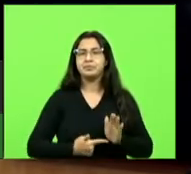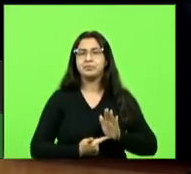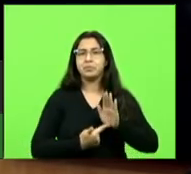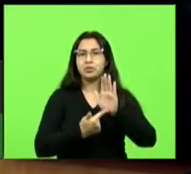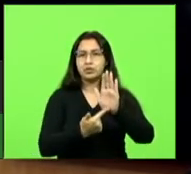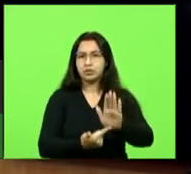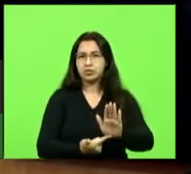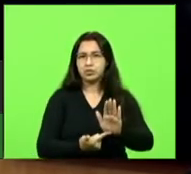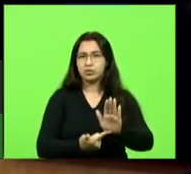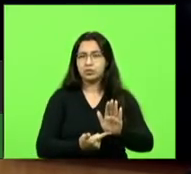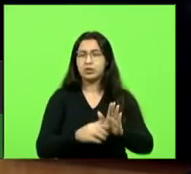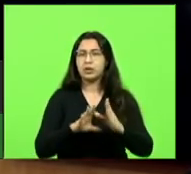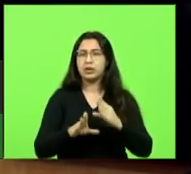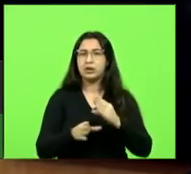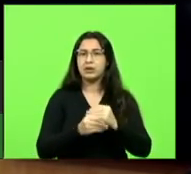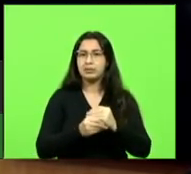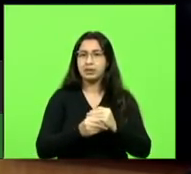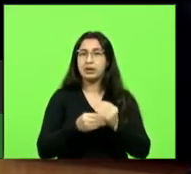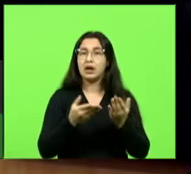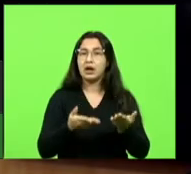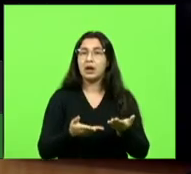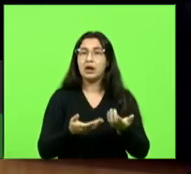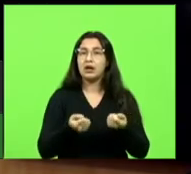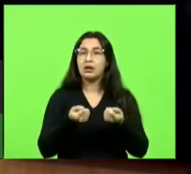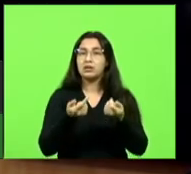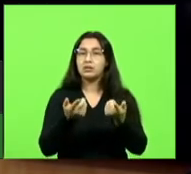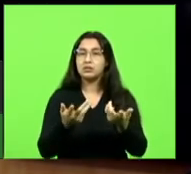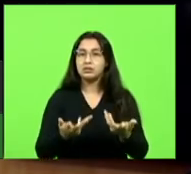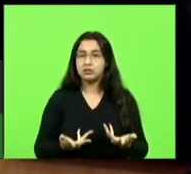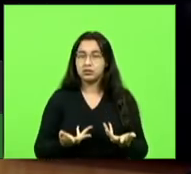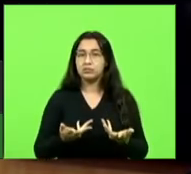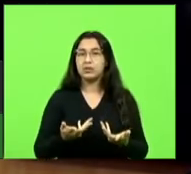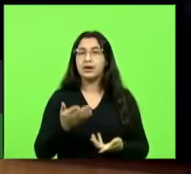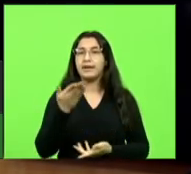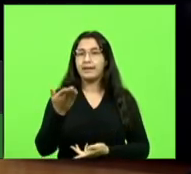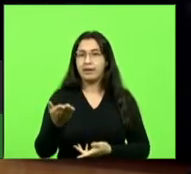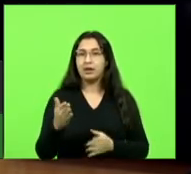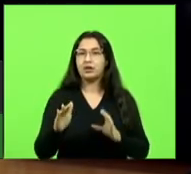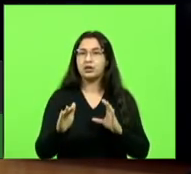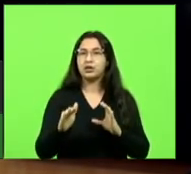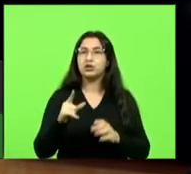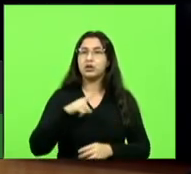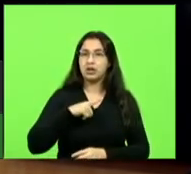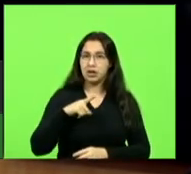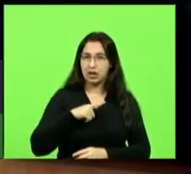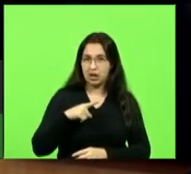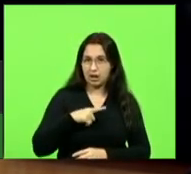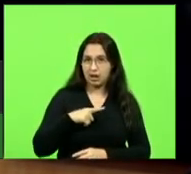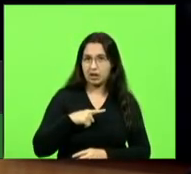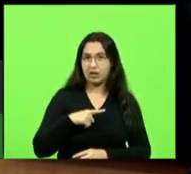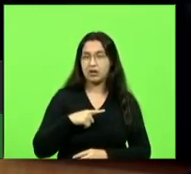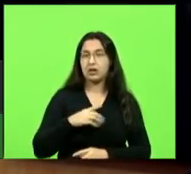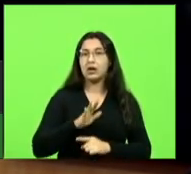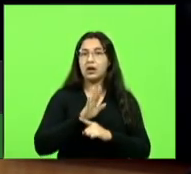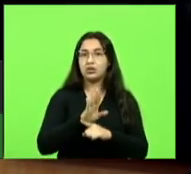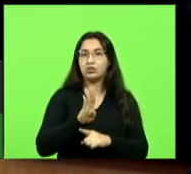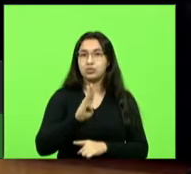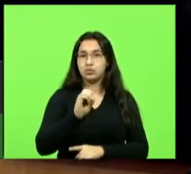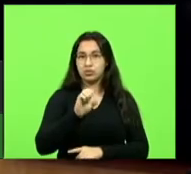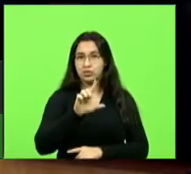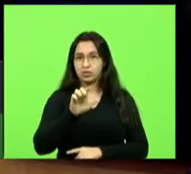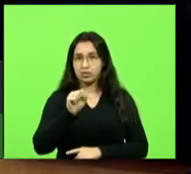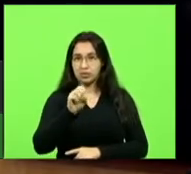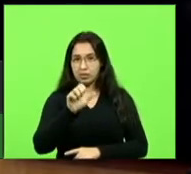que permite que, mesmo os que recebem Bolsa Família, para quem não sabe, é um valor bastante